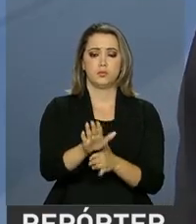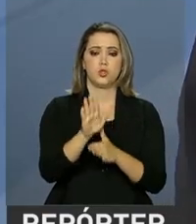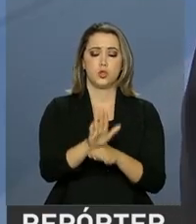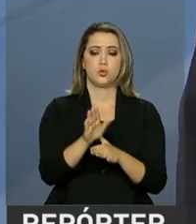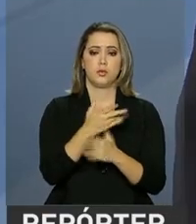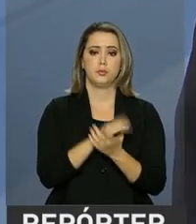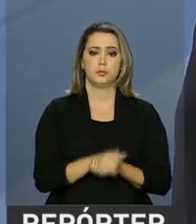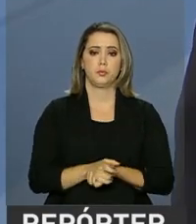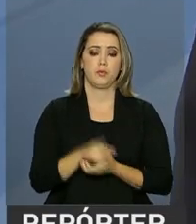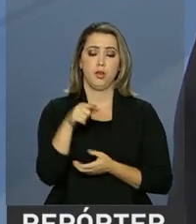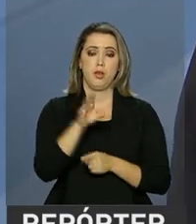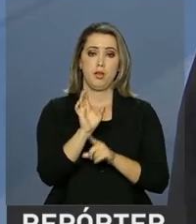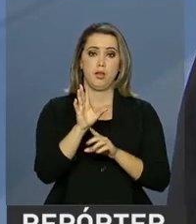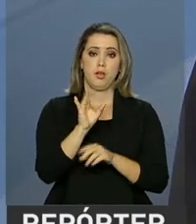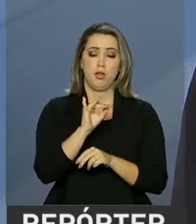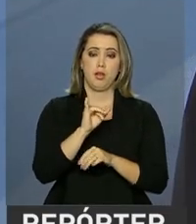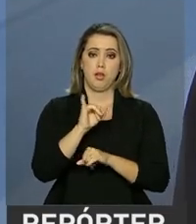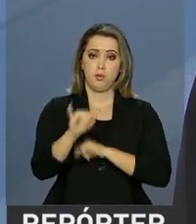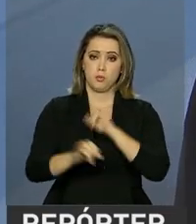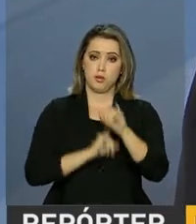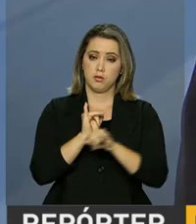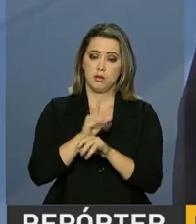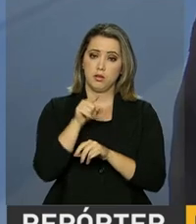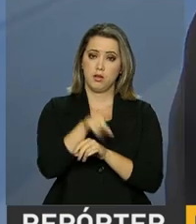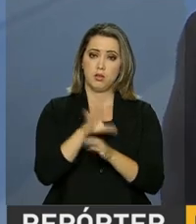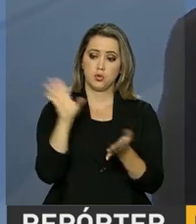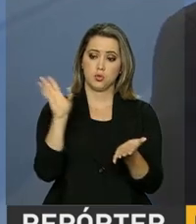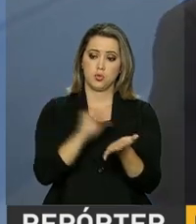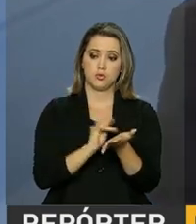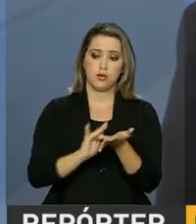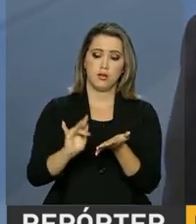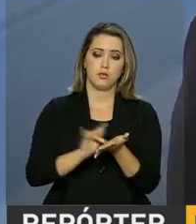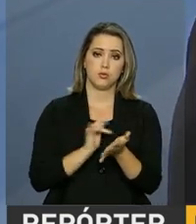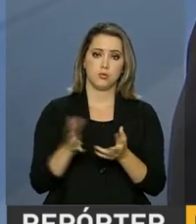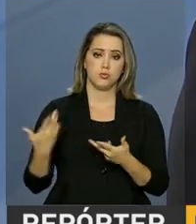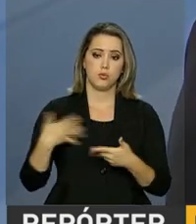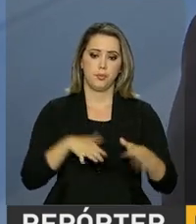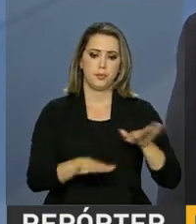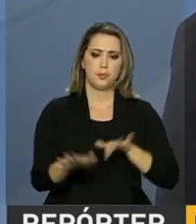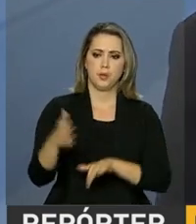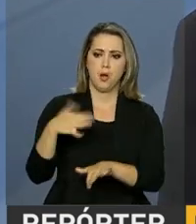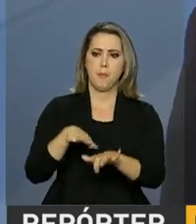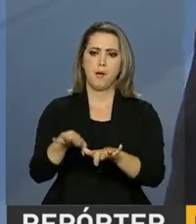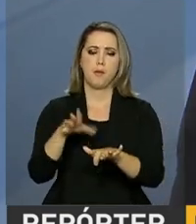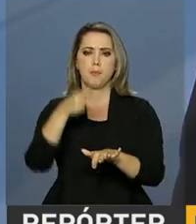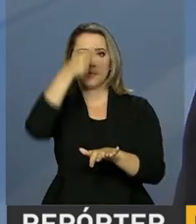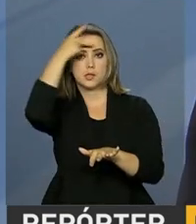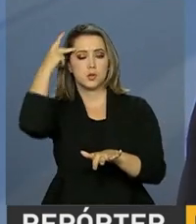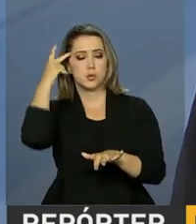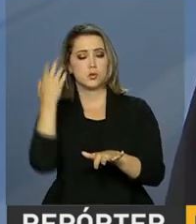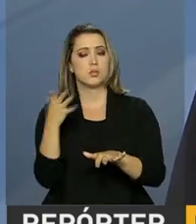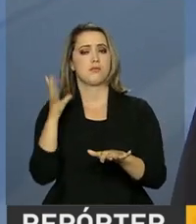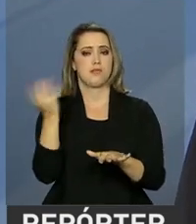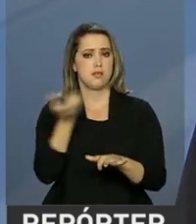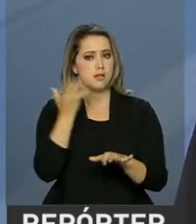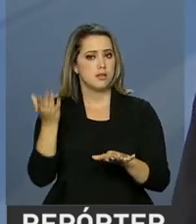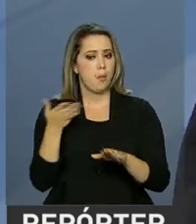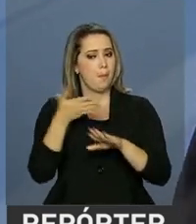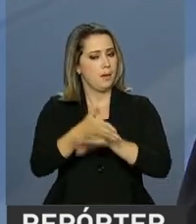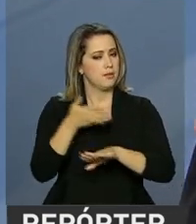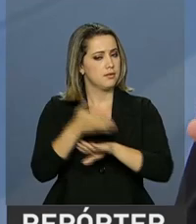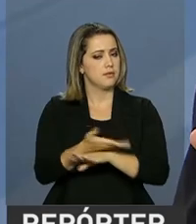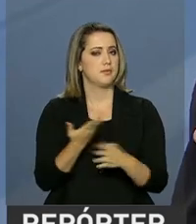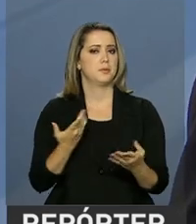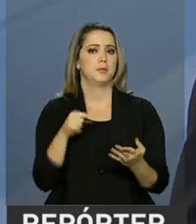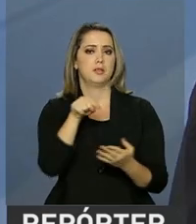de mobilização social que a gente espera que vai ter mais adesão mais retificação e que